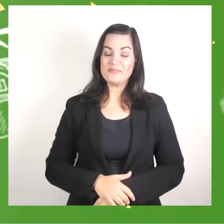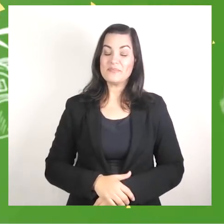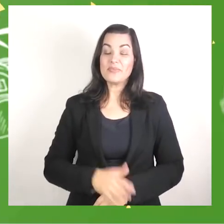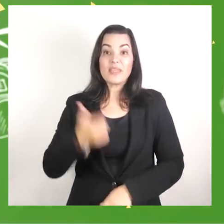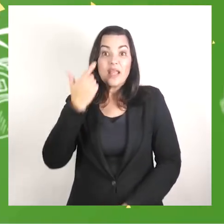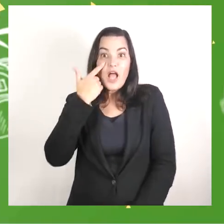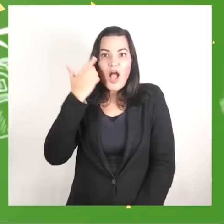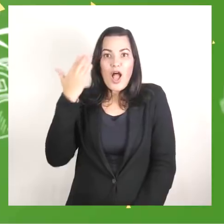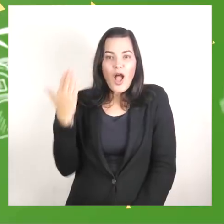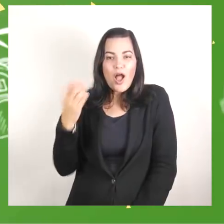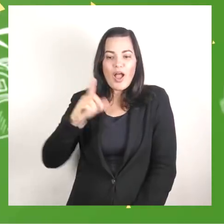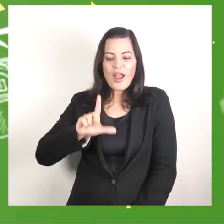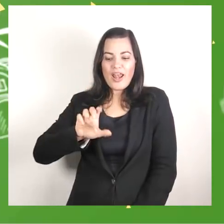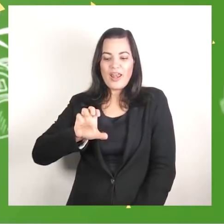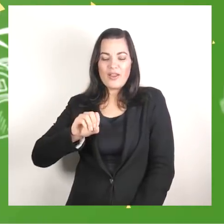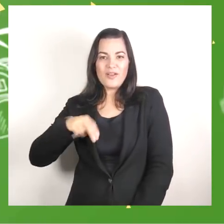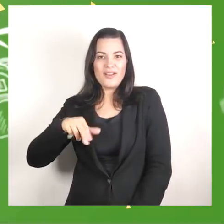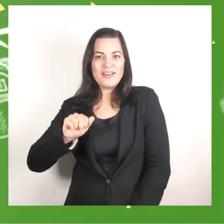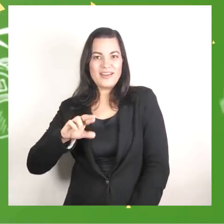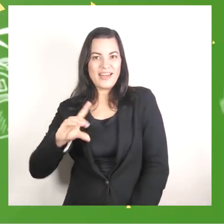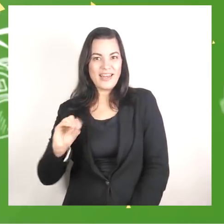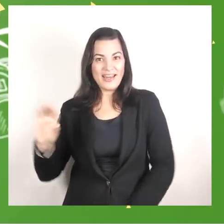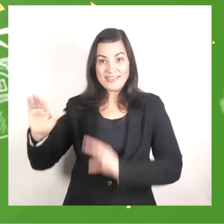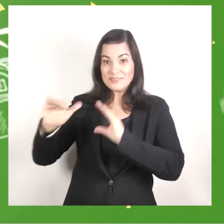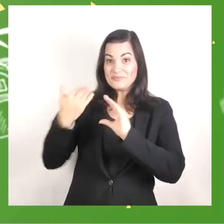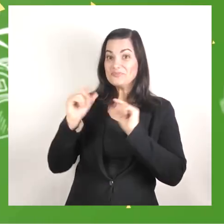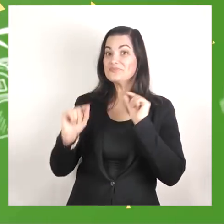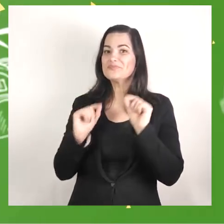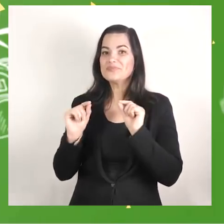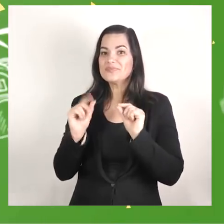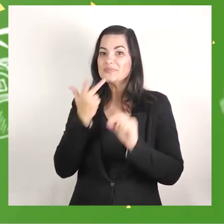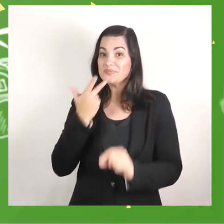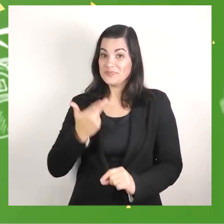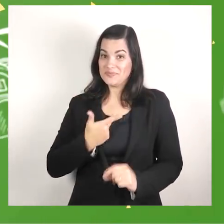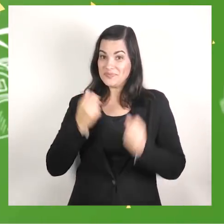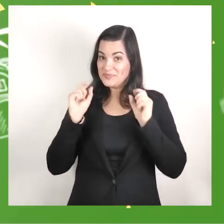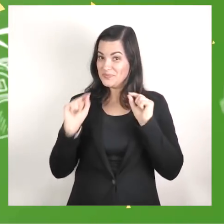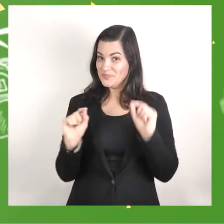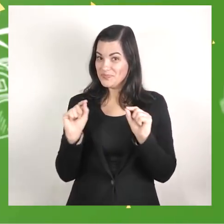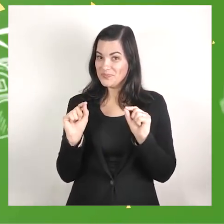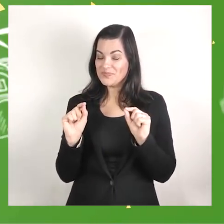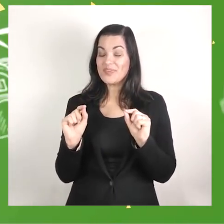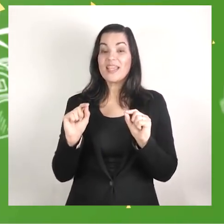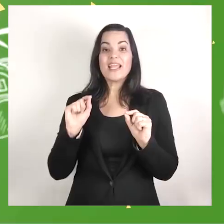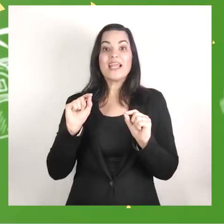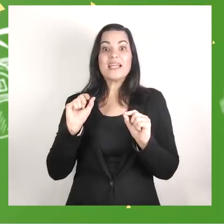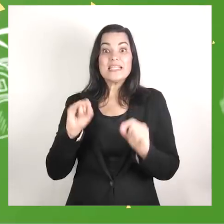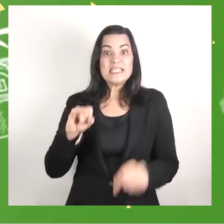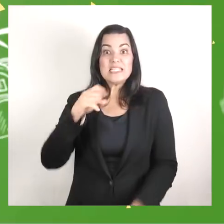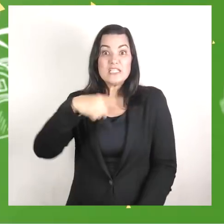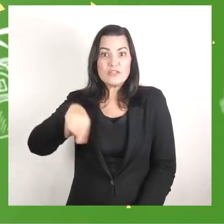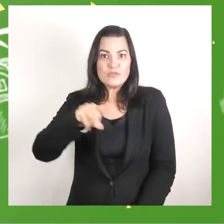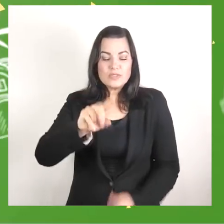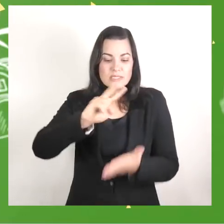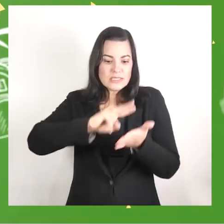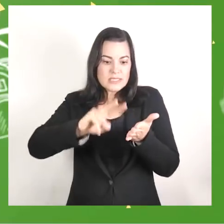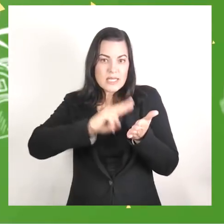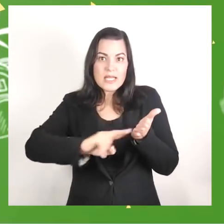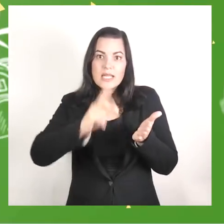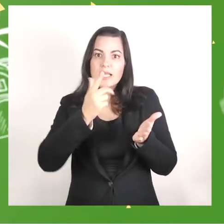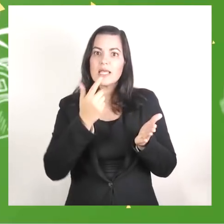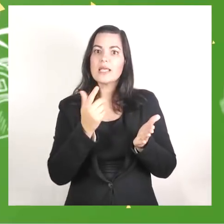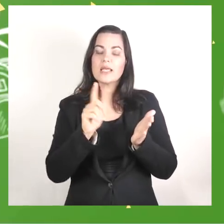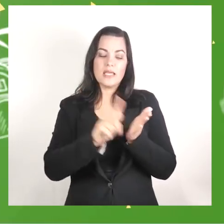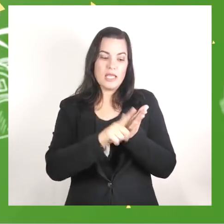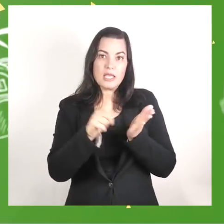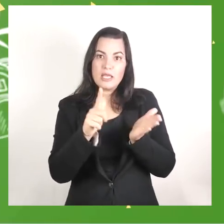olha só o que o Leonardo nos mandou. Ele disse o seguinte: quem estiver lendo esse bilhete,